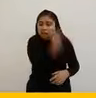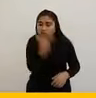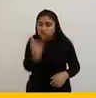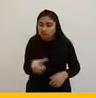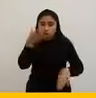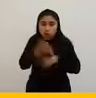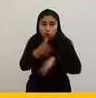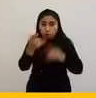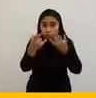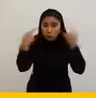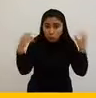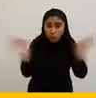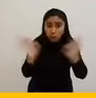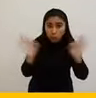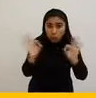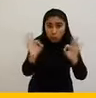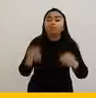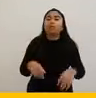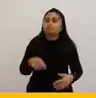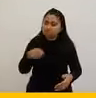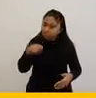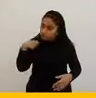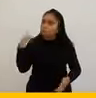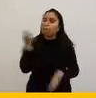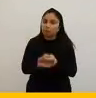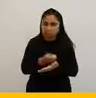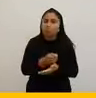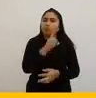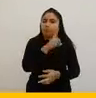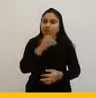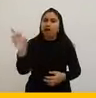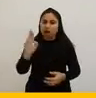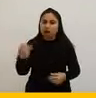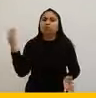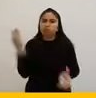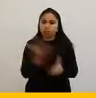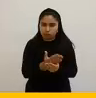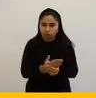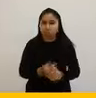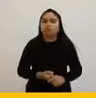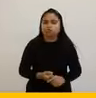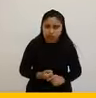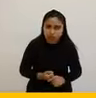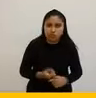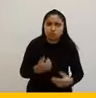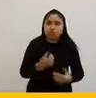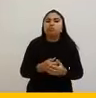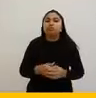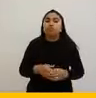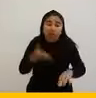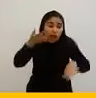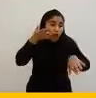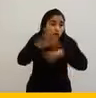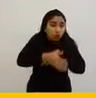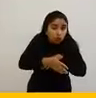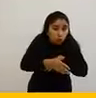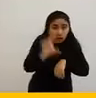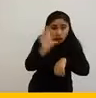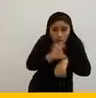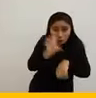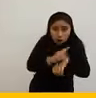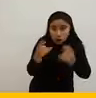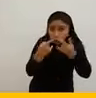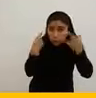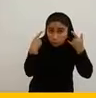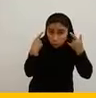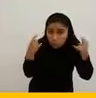do estabelecimento, seja ele vendedor, proprietário, cliente. Pessoa dentro do estabelecimento, sem a máscara